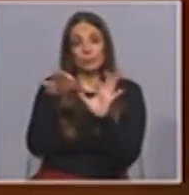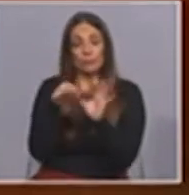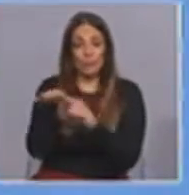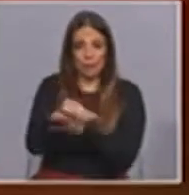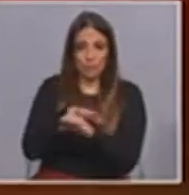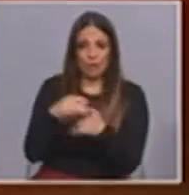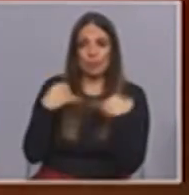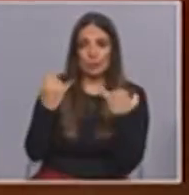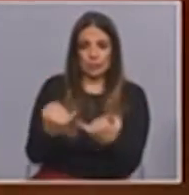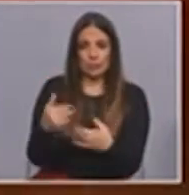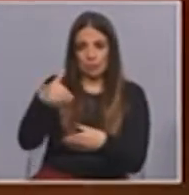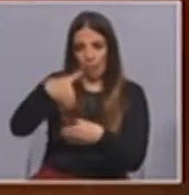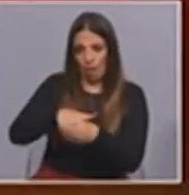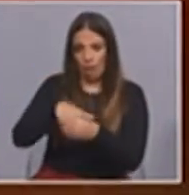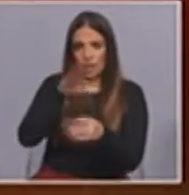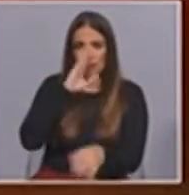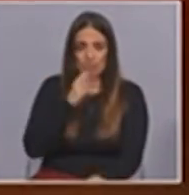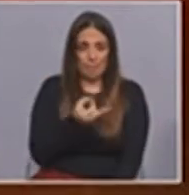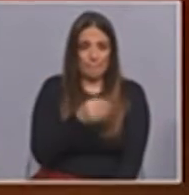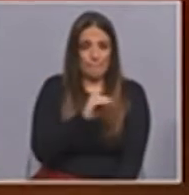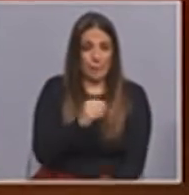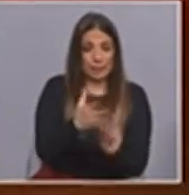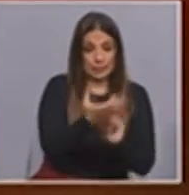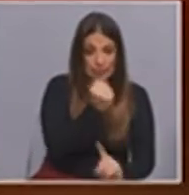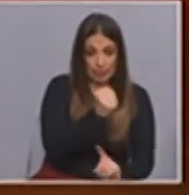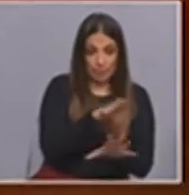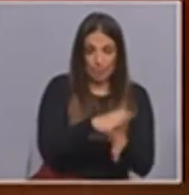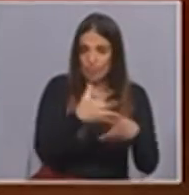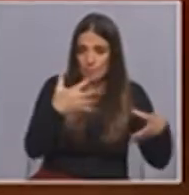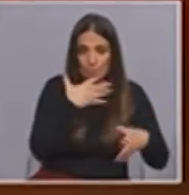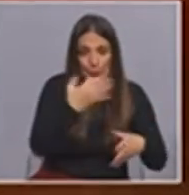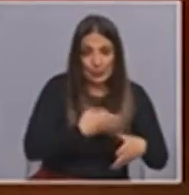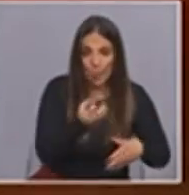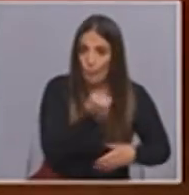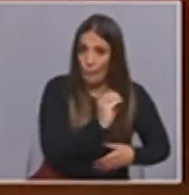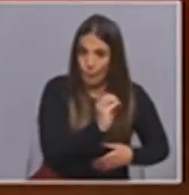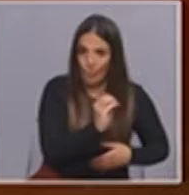cenários pós-eleitorais, se o PS ganhar, mas sem maioria absoluta,